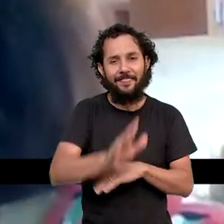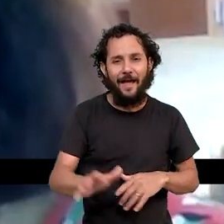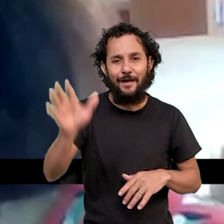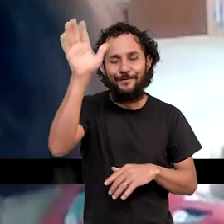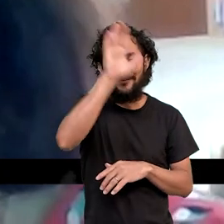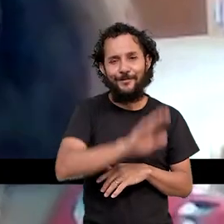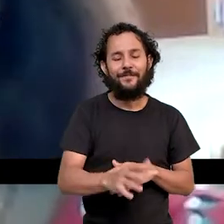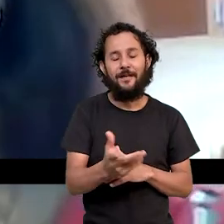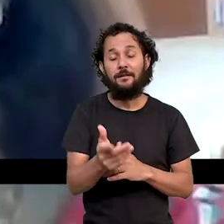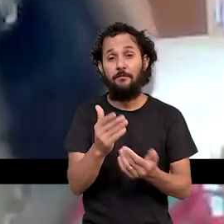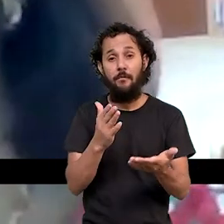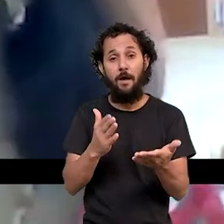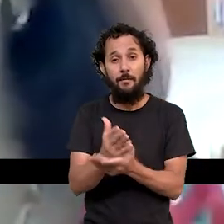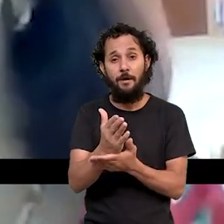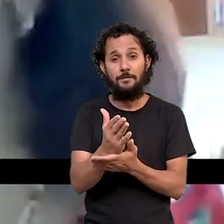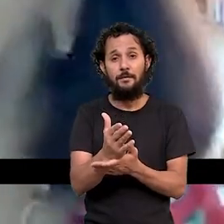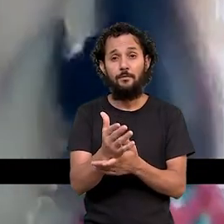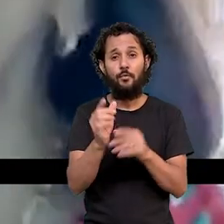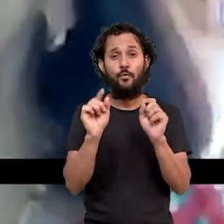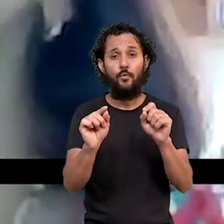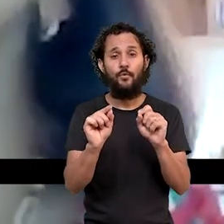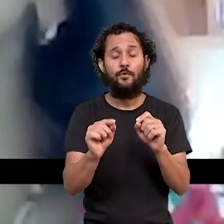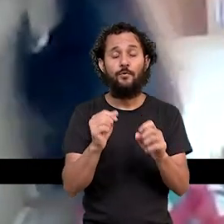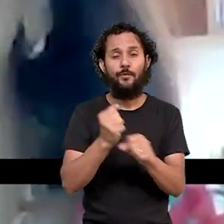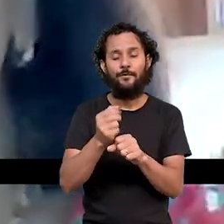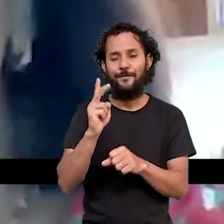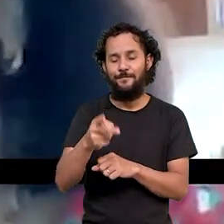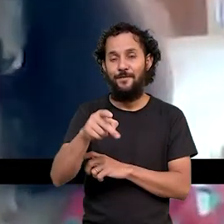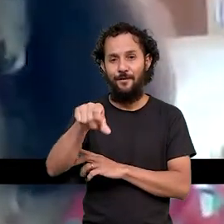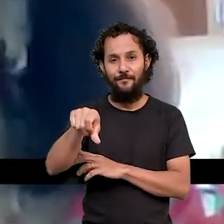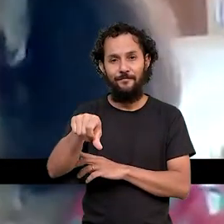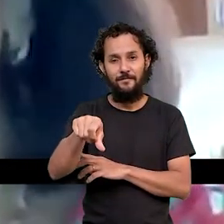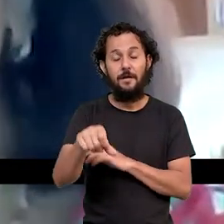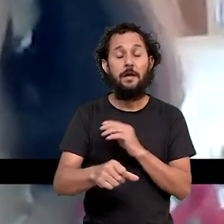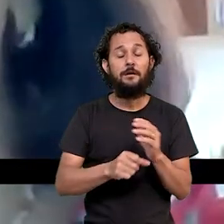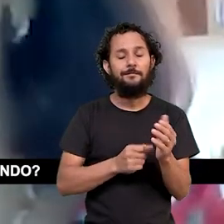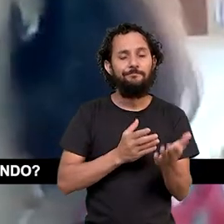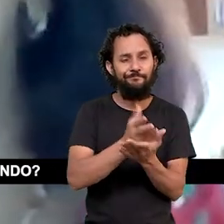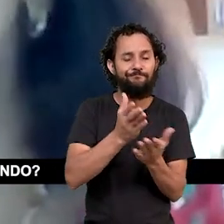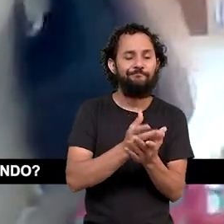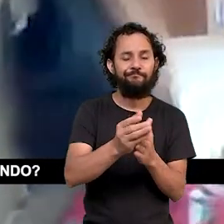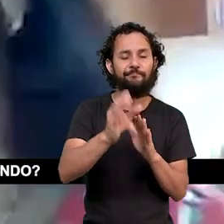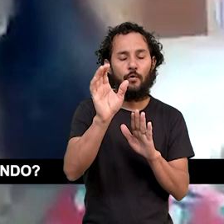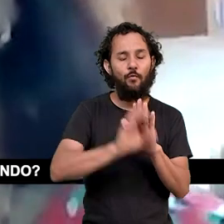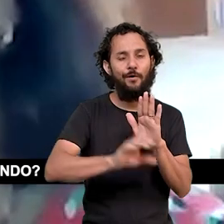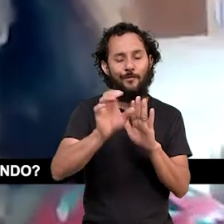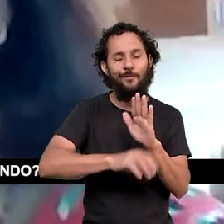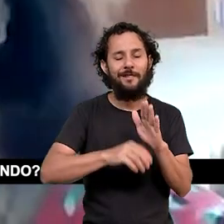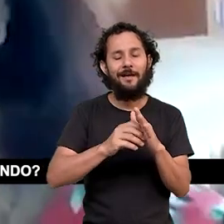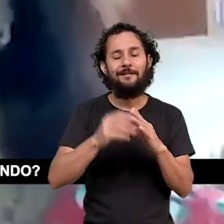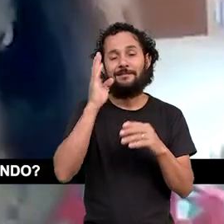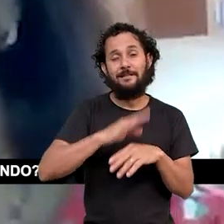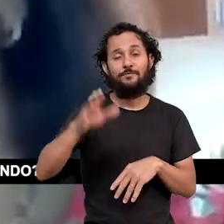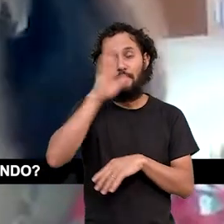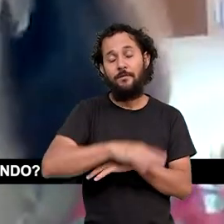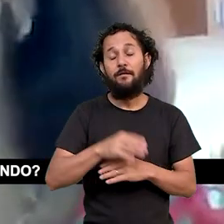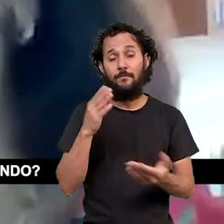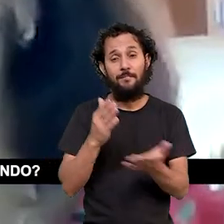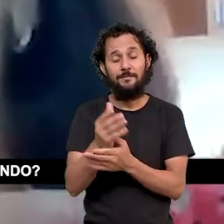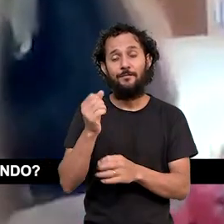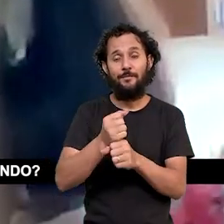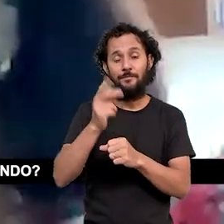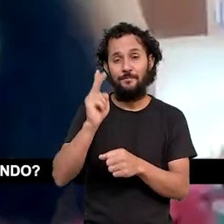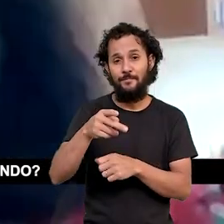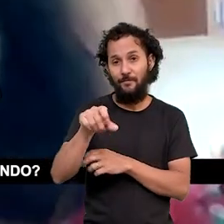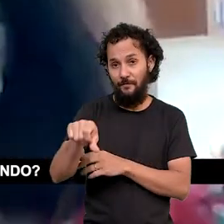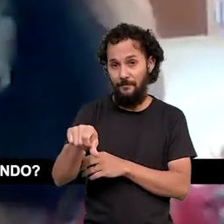nacionais aprovadas em 2009, as diretrizes curriculares nacionais para a educação infantil